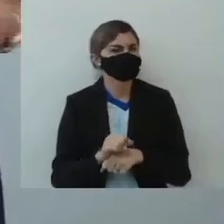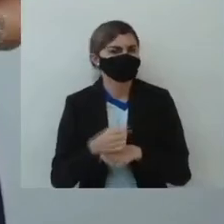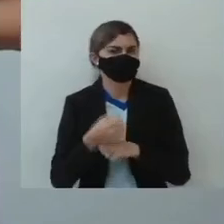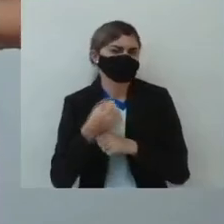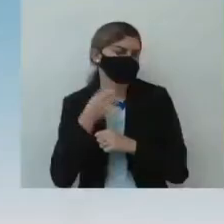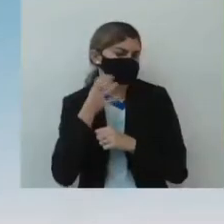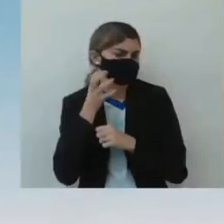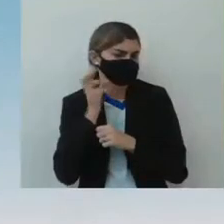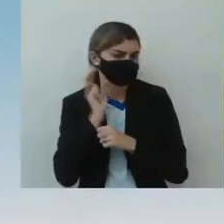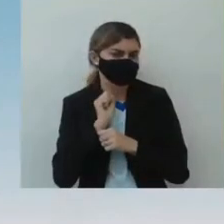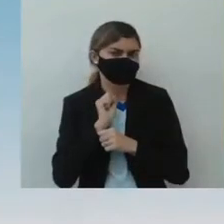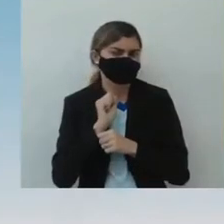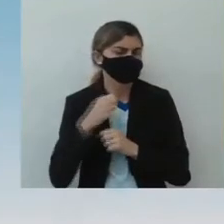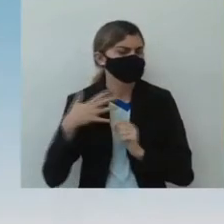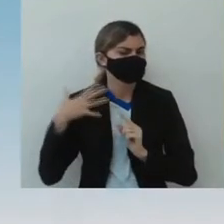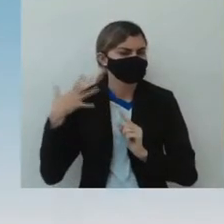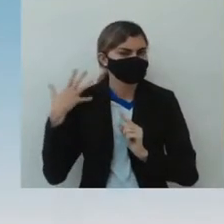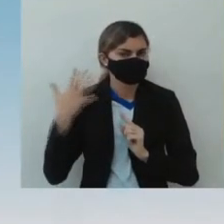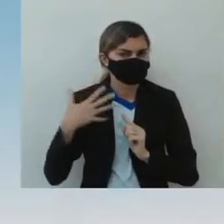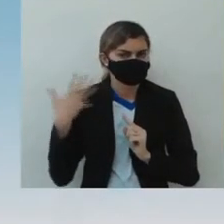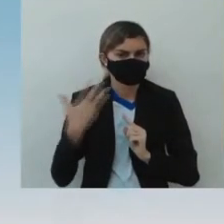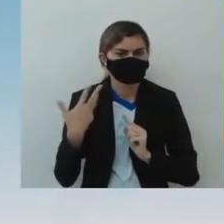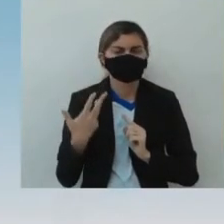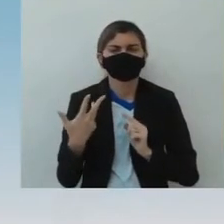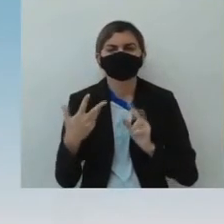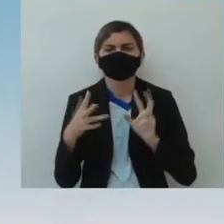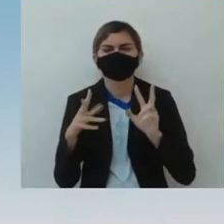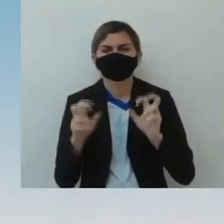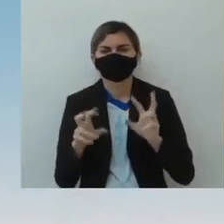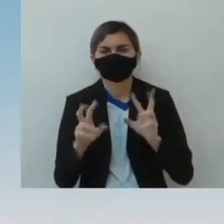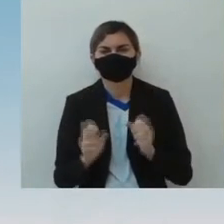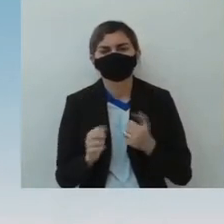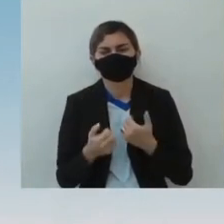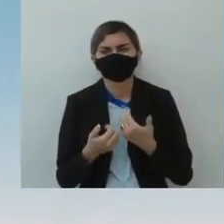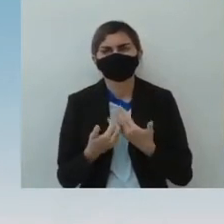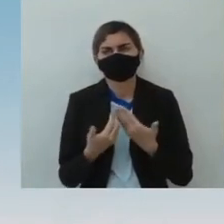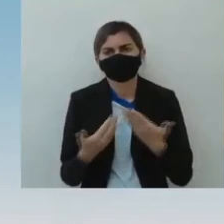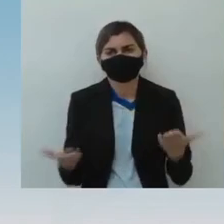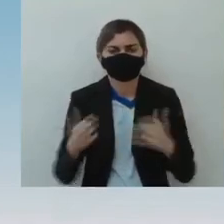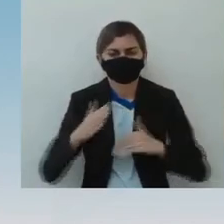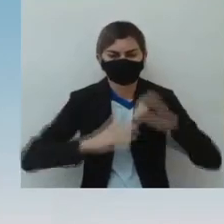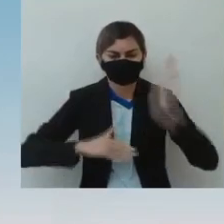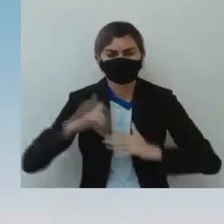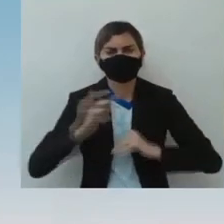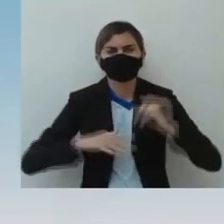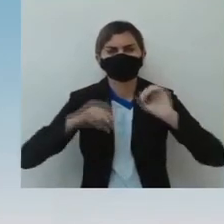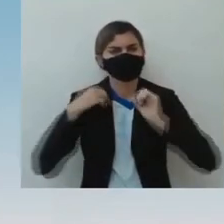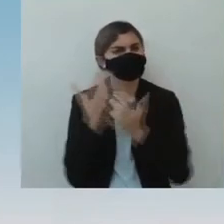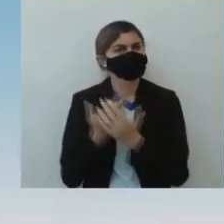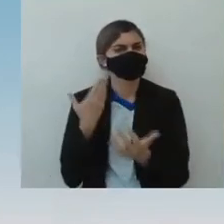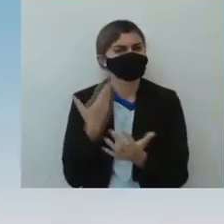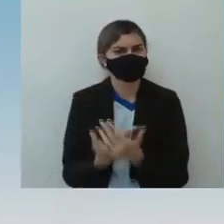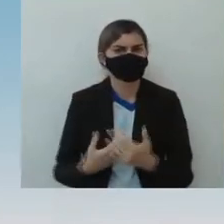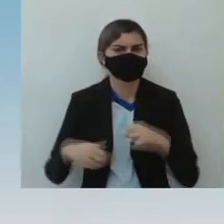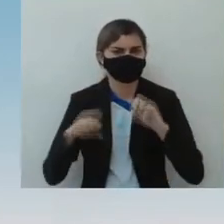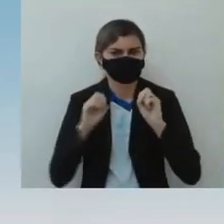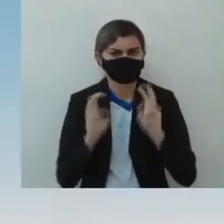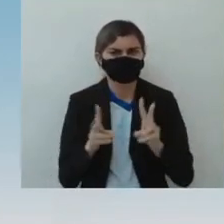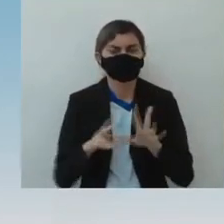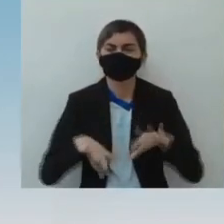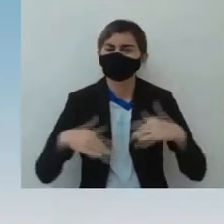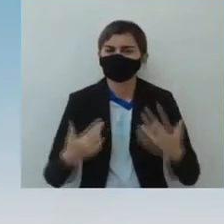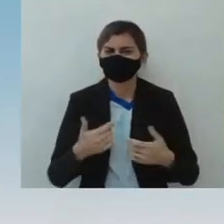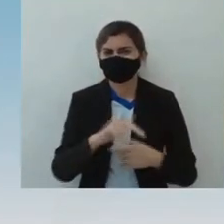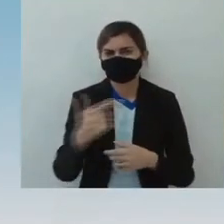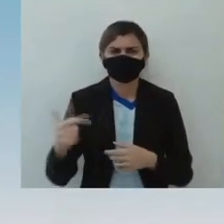escutar em uma palestra sobre a sabe tá tudo ok então